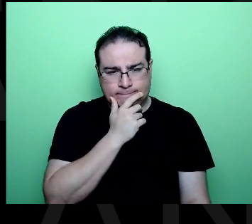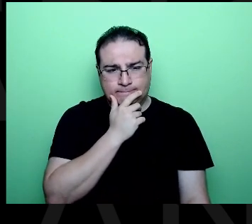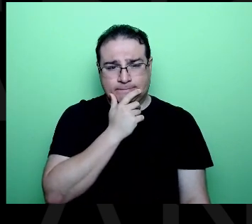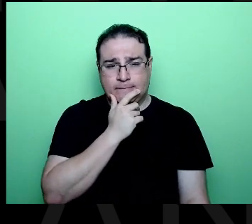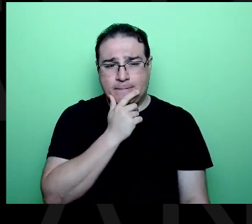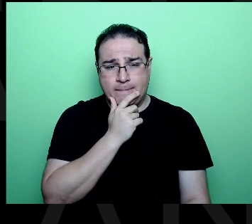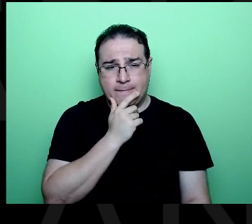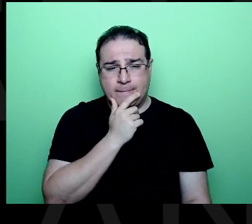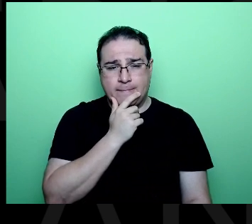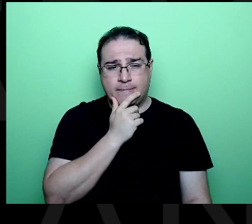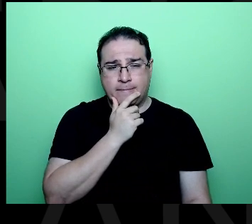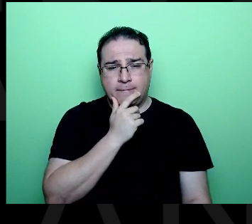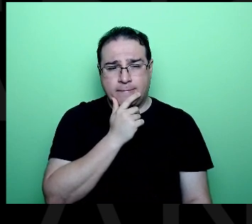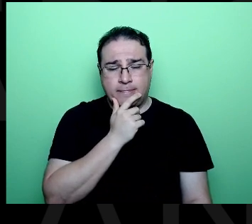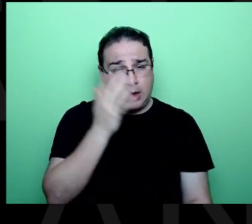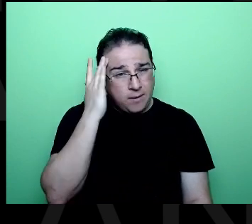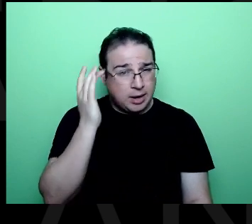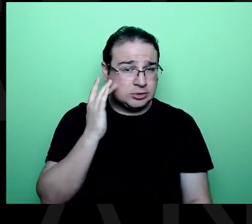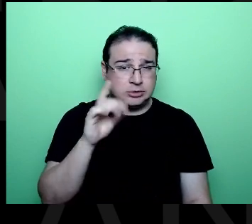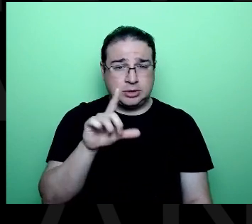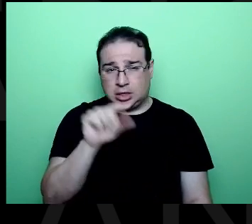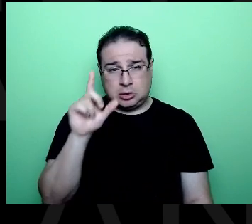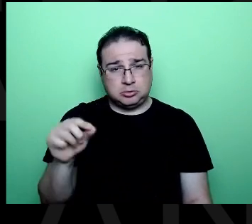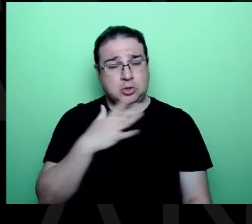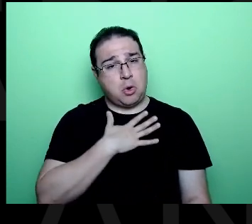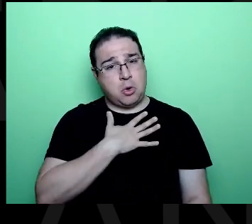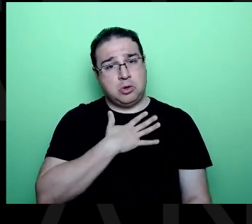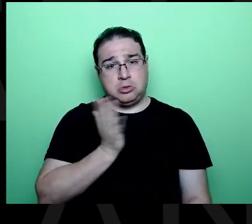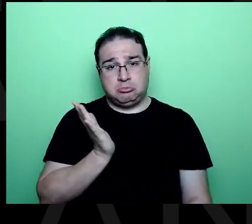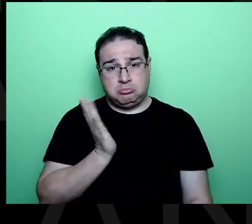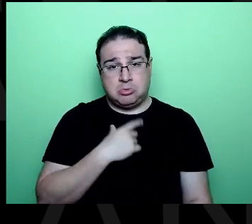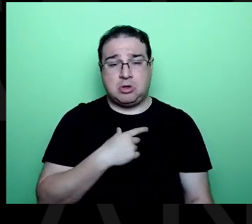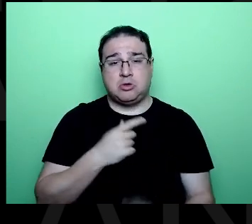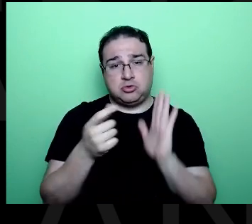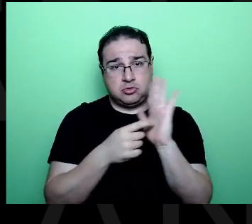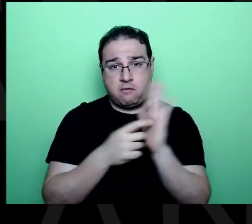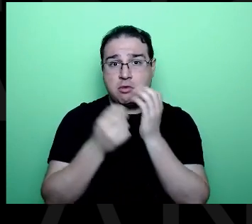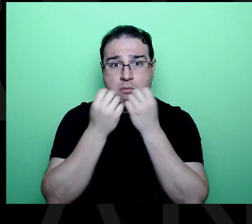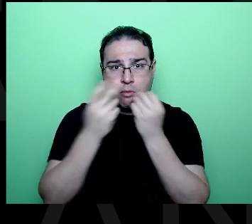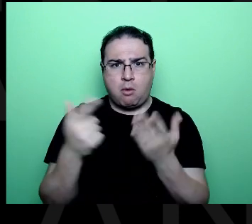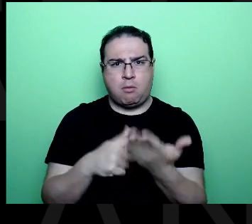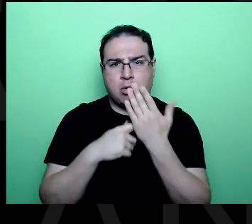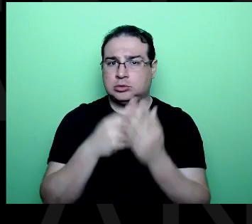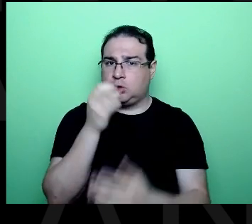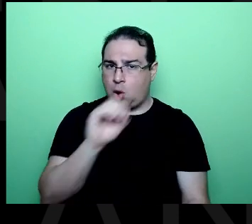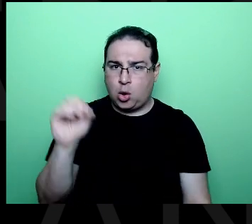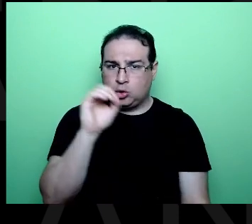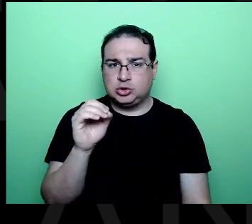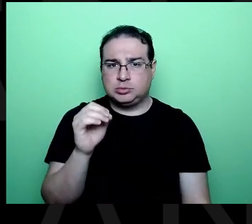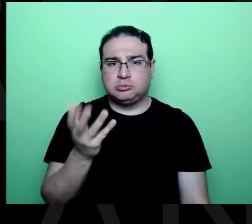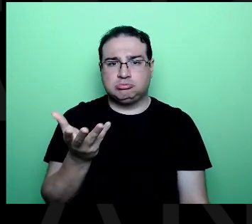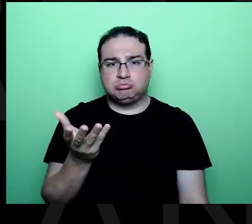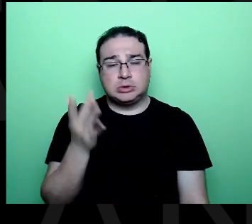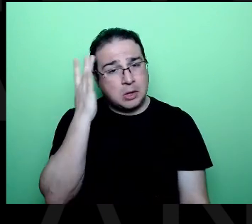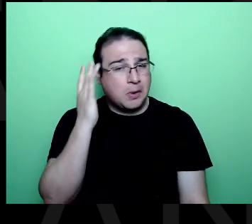cada um vai do jeito que gosta, né? De repente, tudo bem, vai um software genial aí, aparece, ótimo. Mas